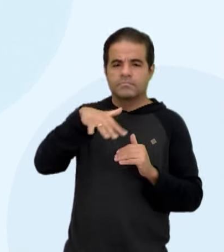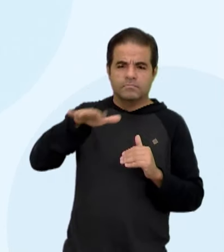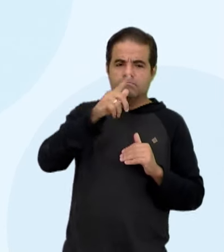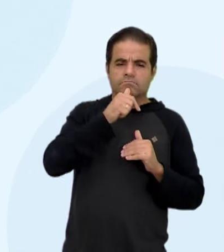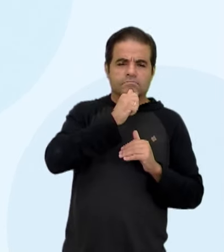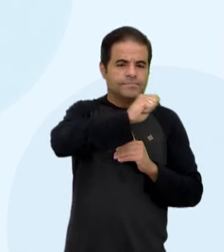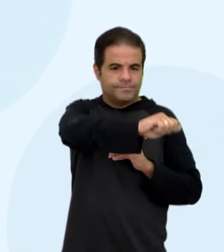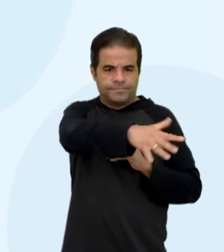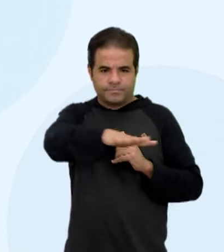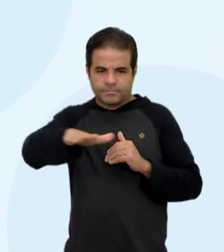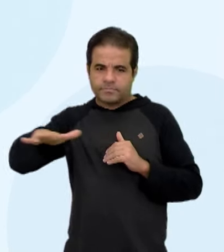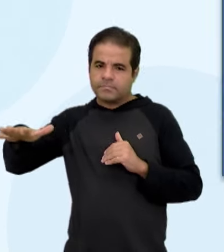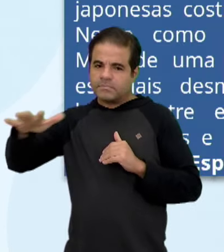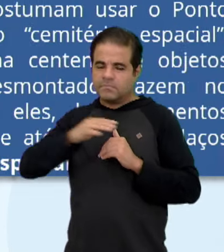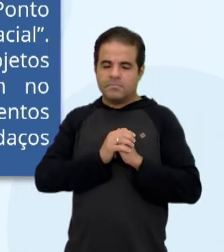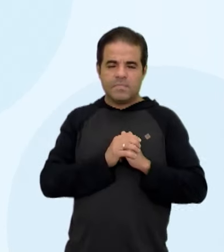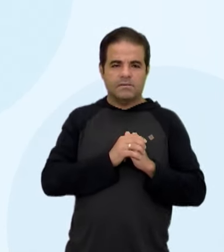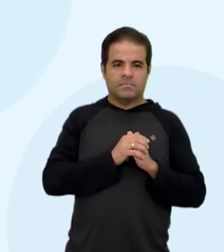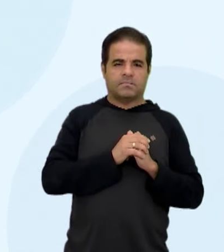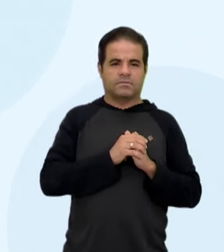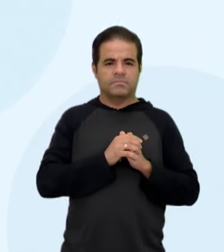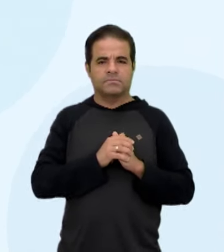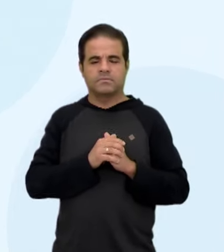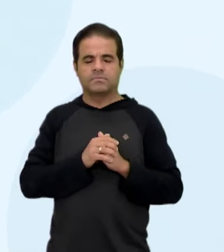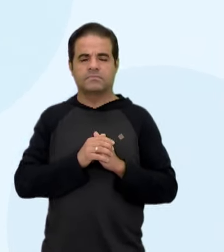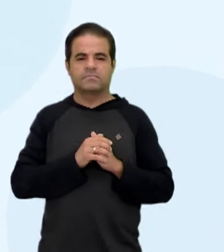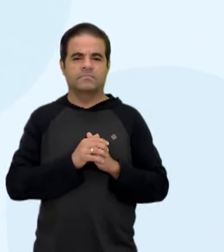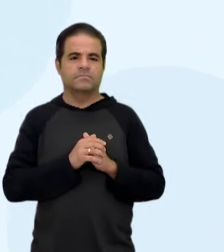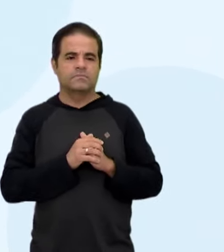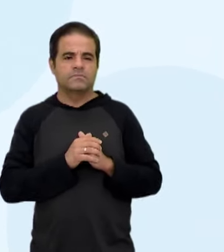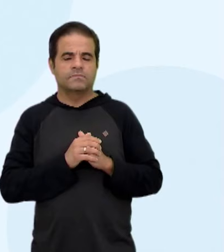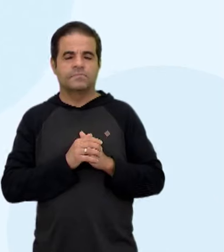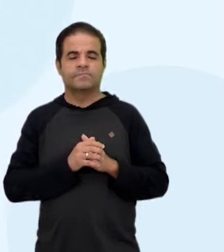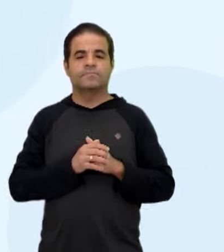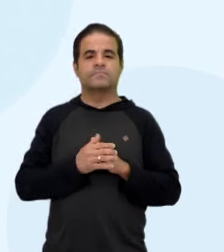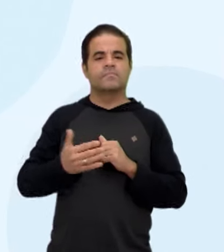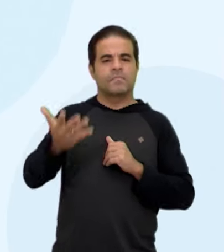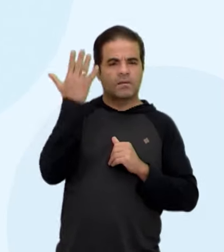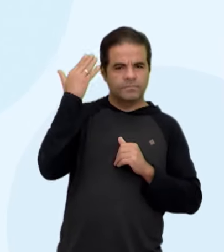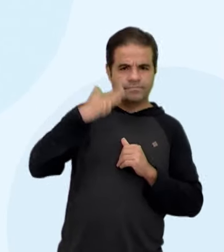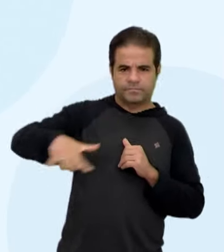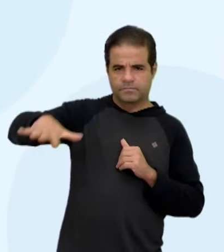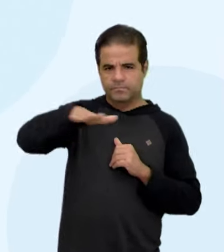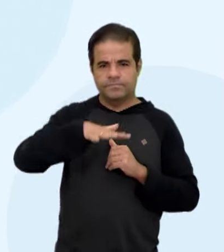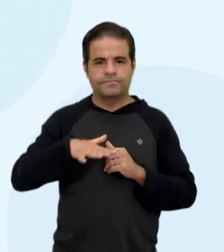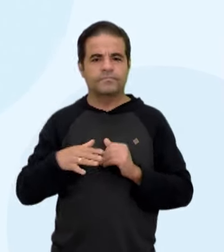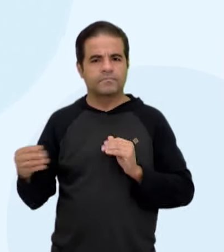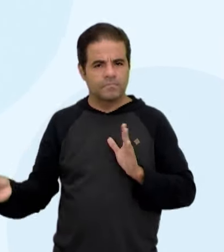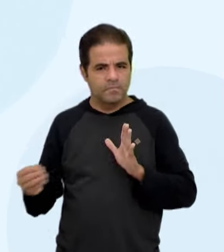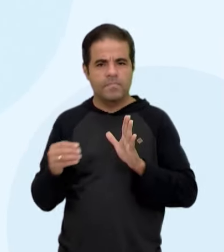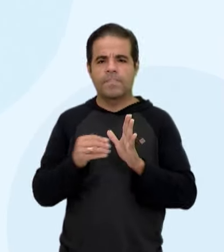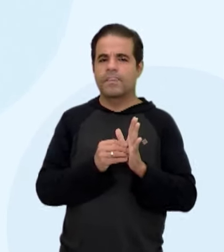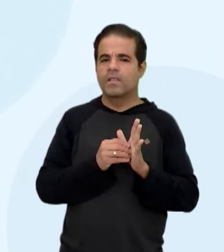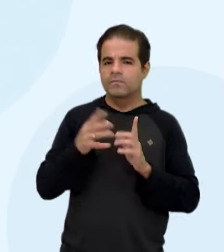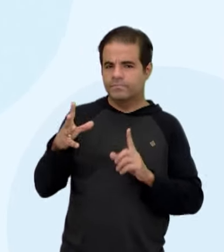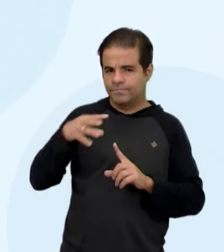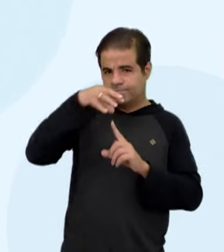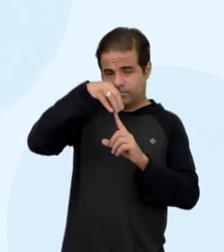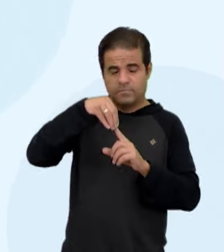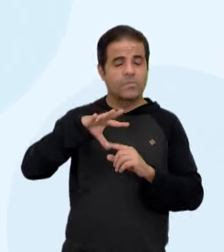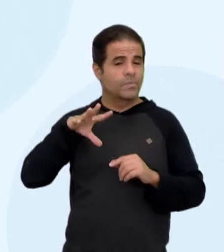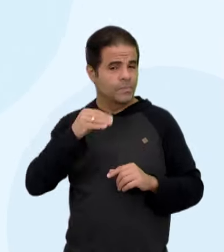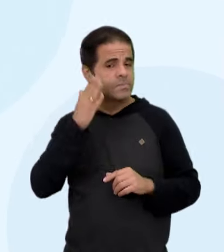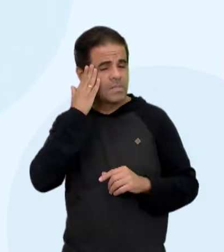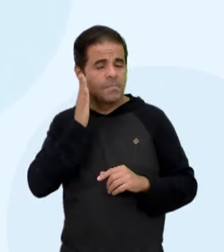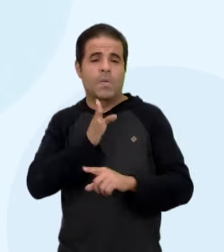Oceano Pacífico. Beleza. A região em volta do ponto Nemo, bem como conhecida aí